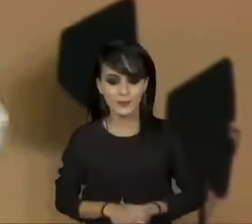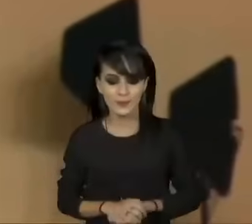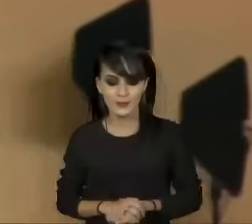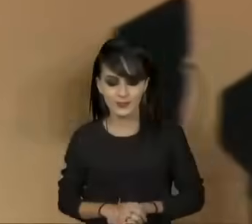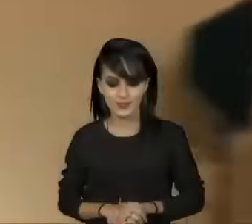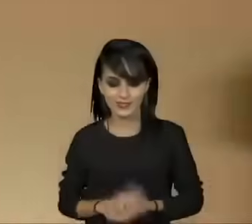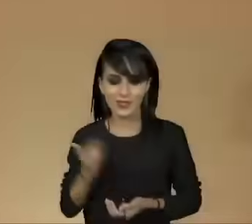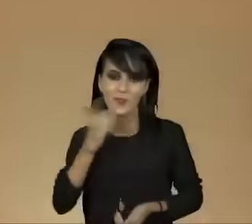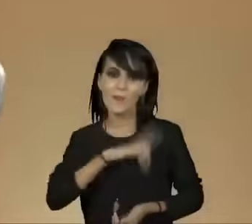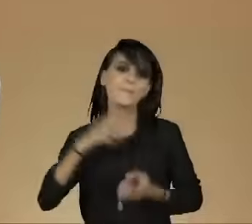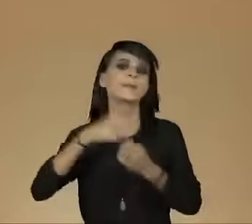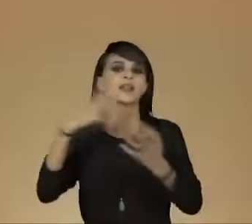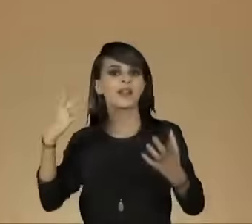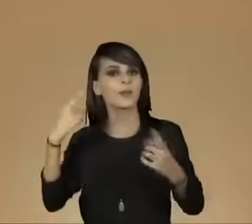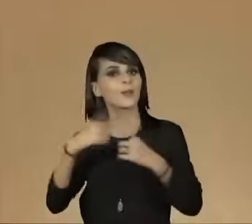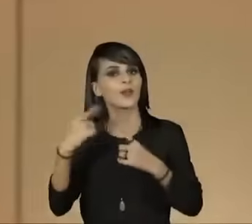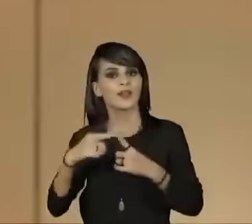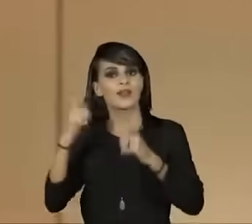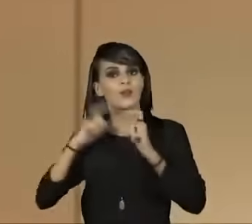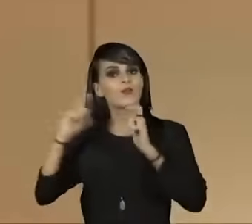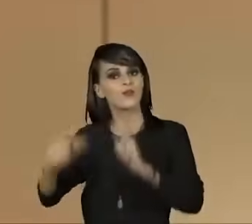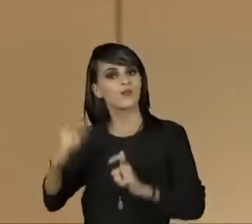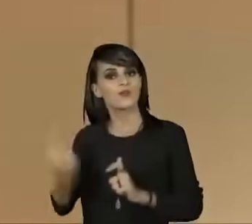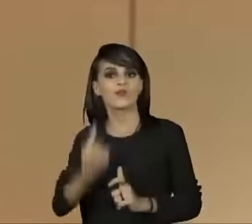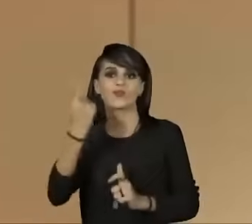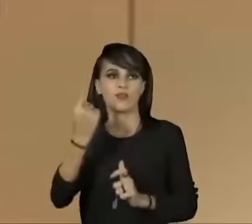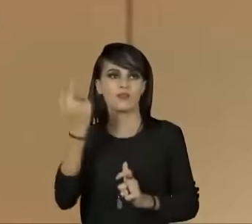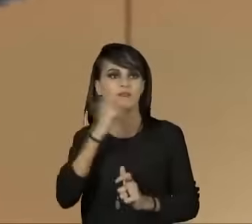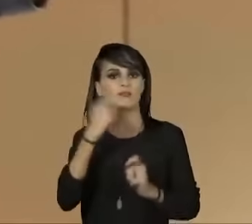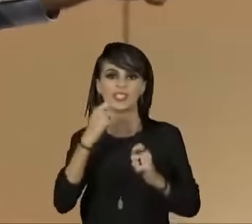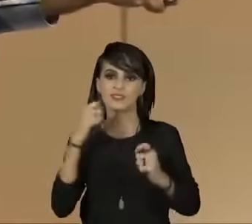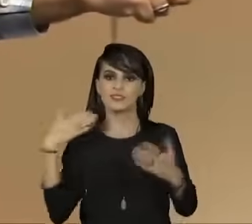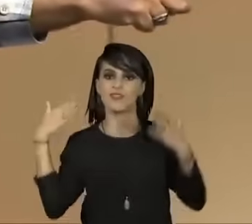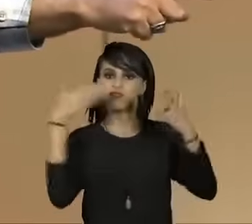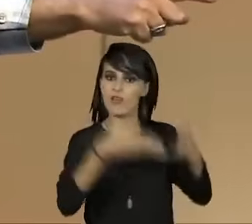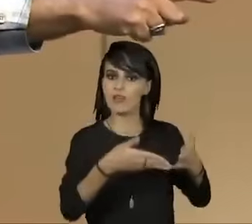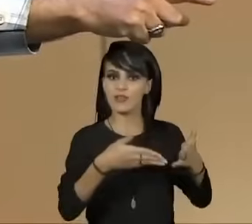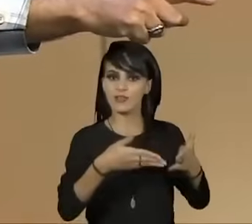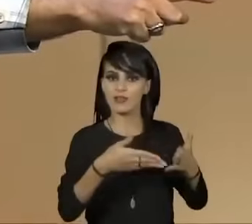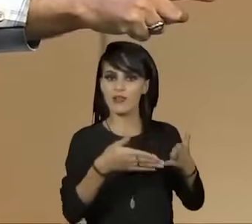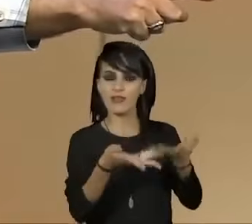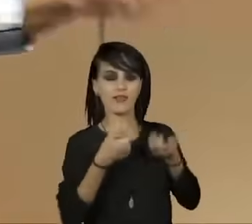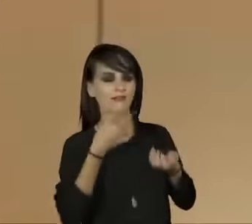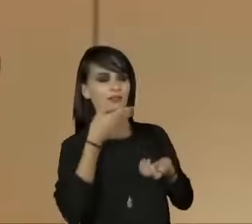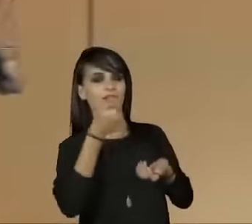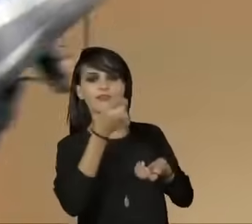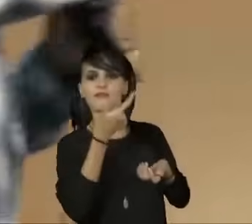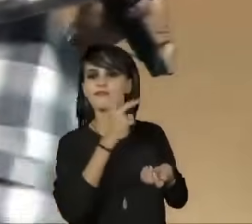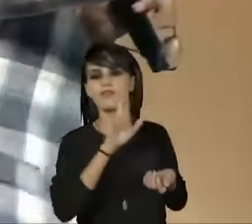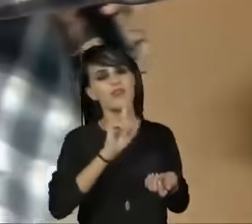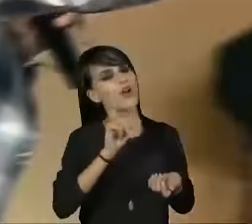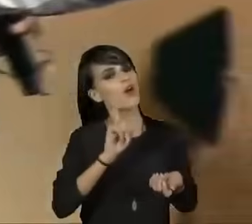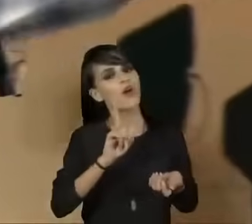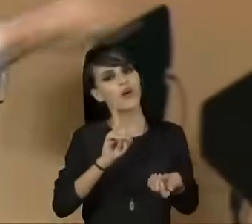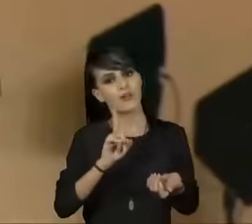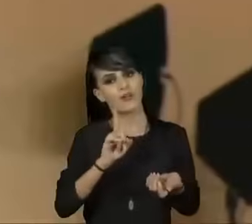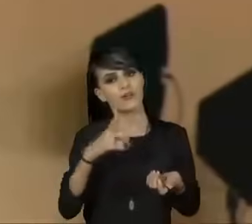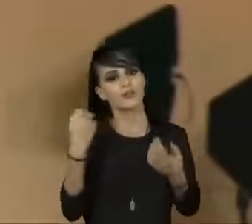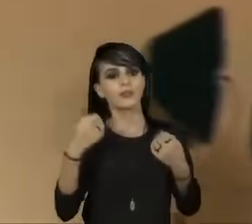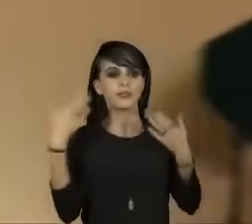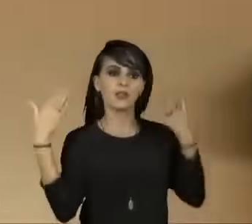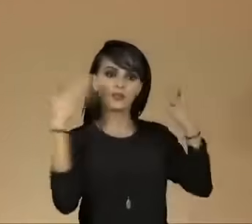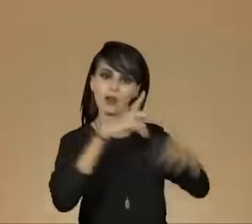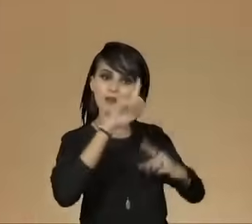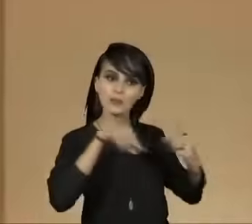Milagre porque muitas vezes o milagre tá em um lugar que você tem que chegar ele não vem até você de mão beijada é você que tem que chegar um lugar que tá